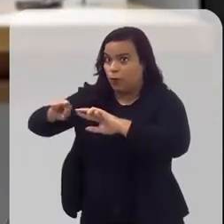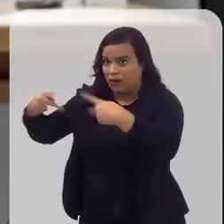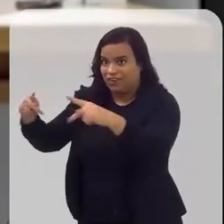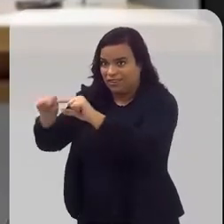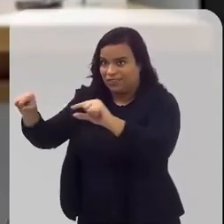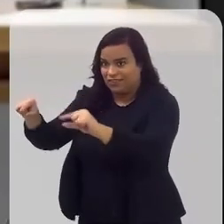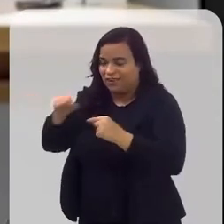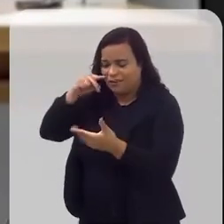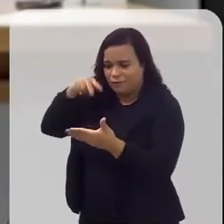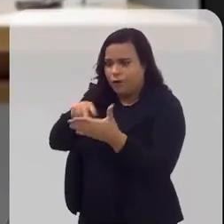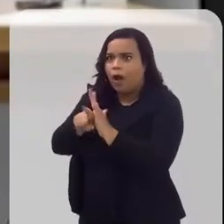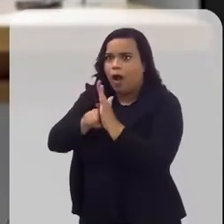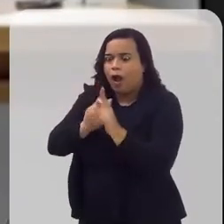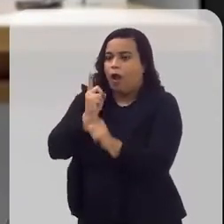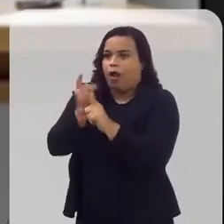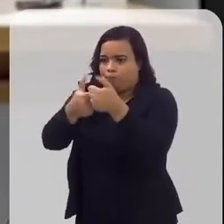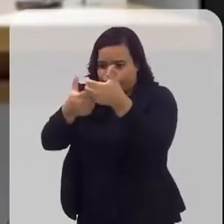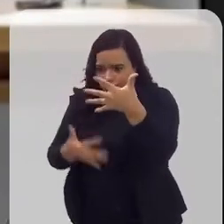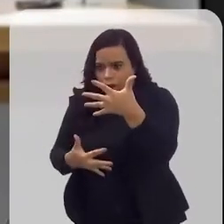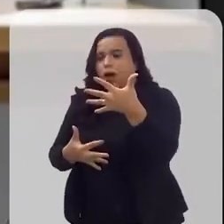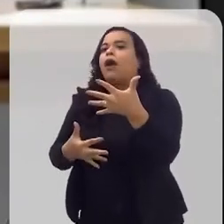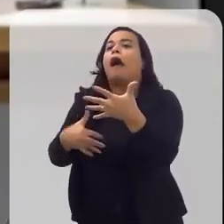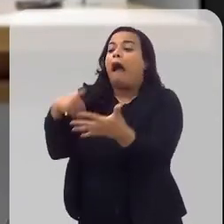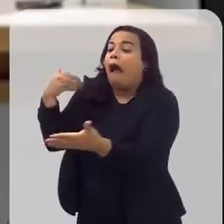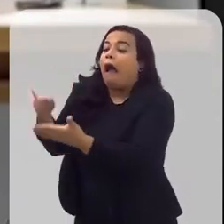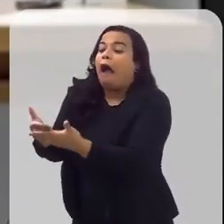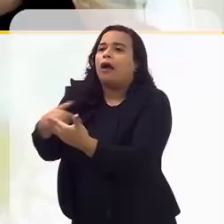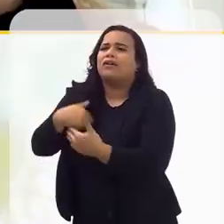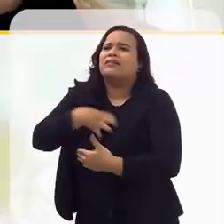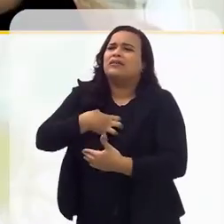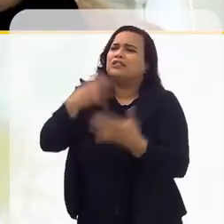que você ficou sofrendo aí com os sintomas?